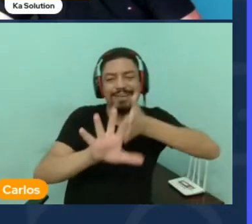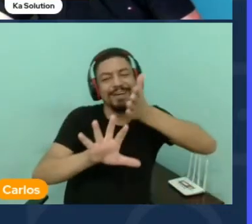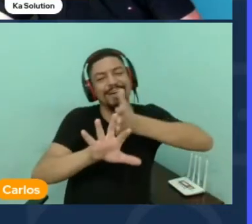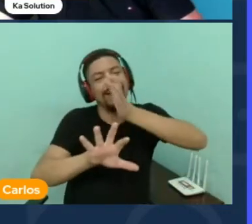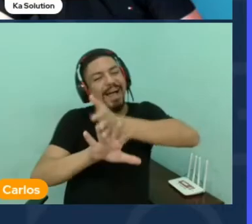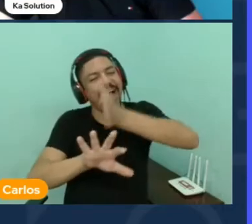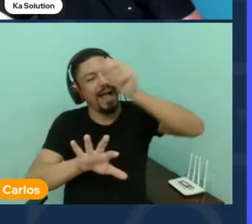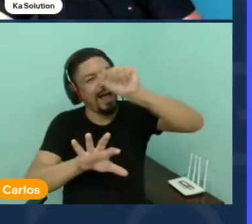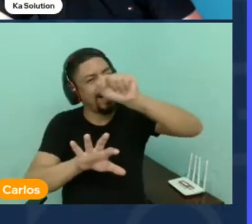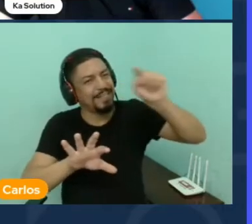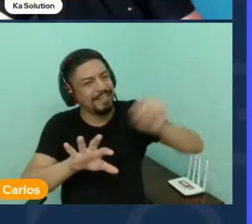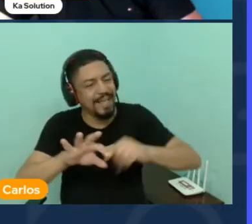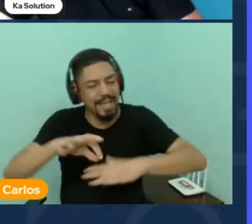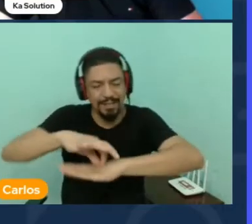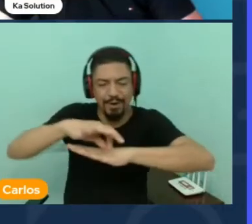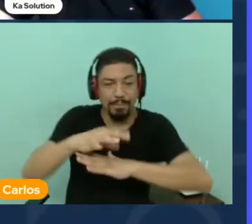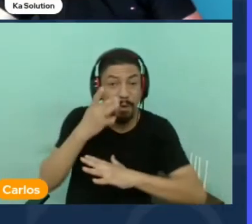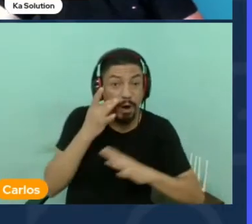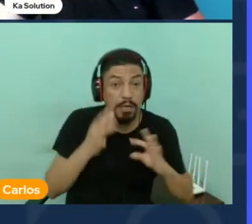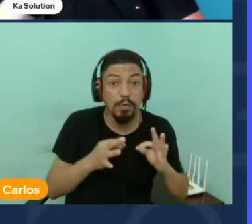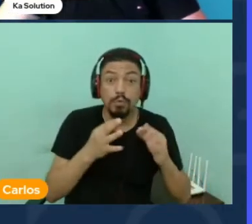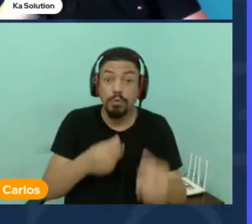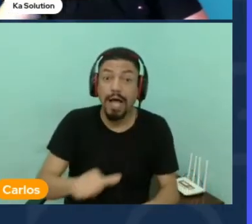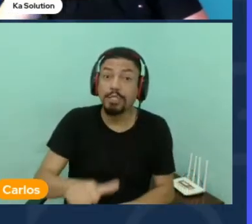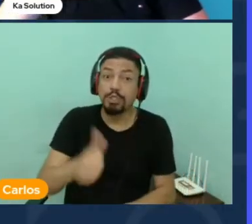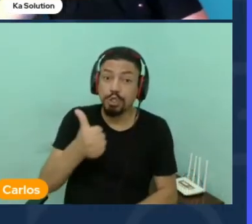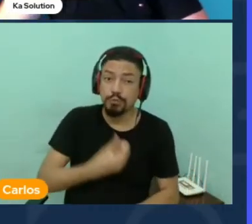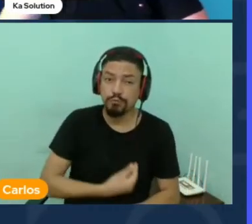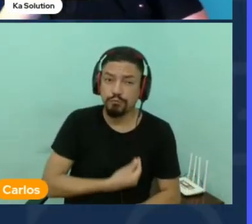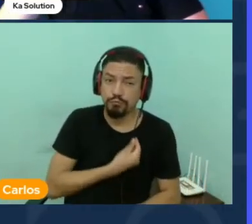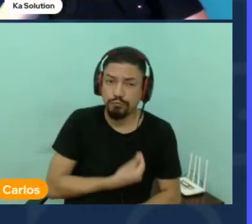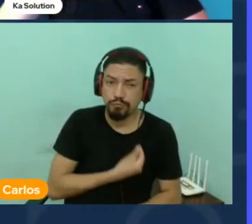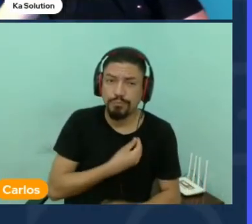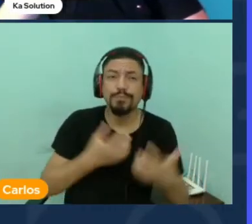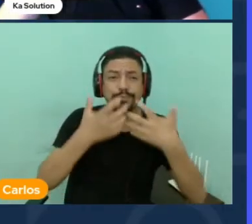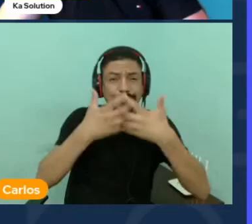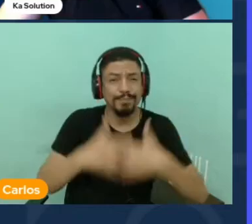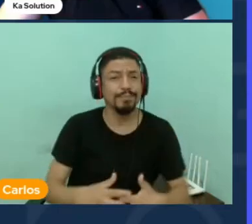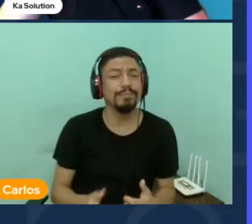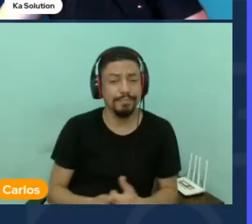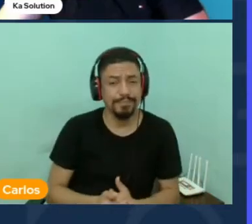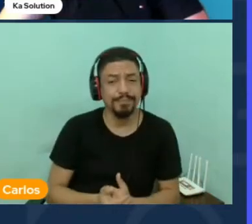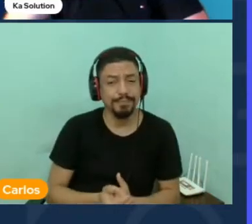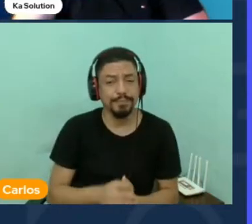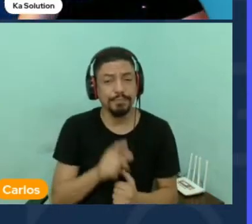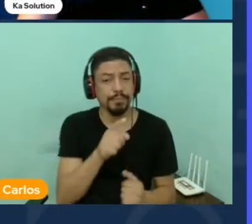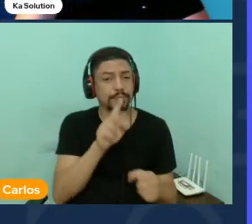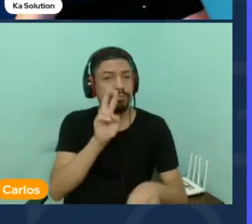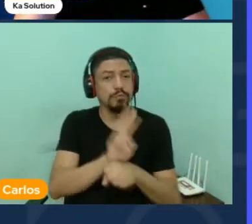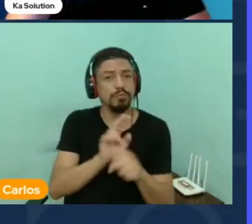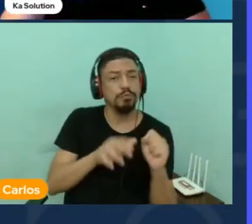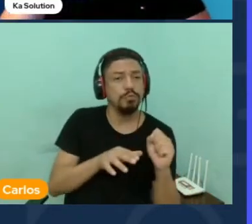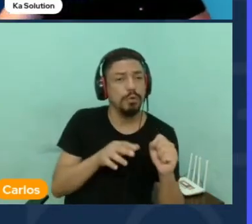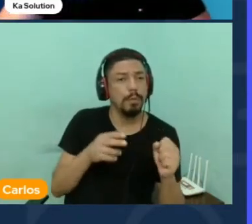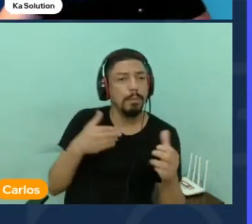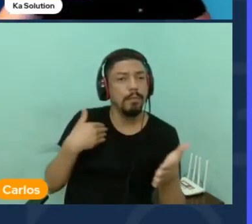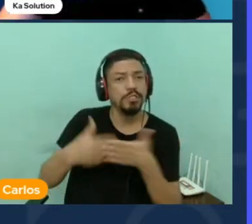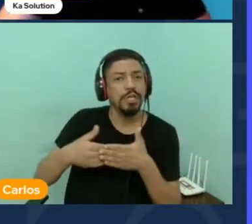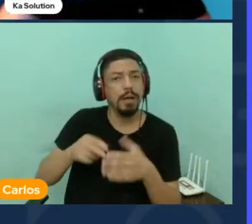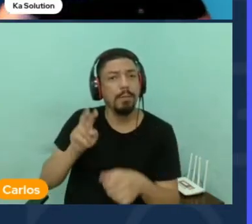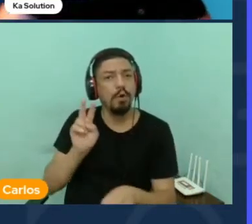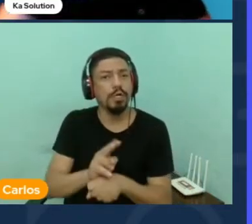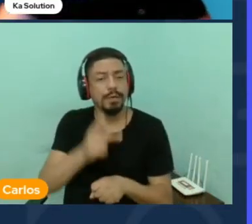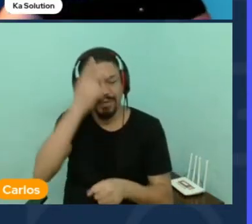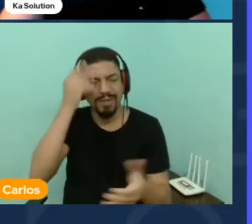de disponibilidade, locais de borda, tenham lá recursos de segurança e não possam ser acessados por qualquer um,